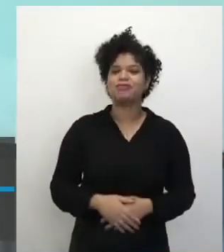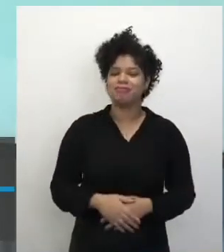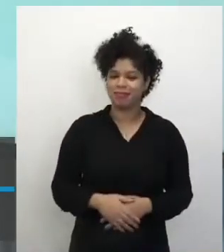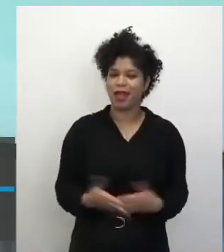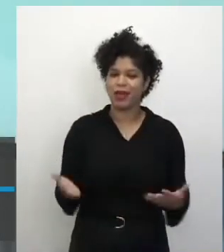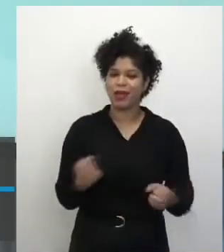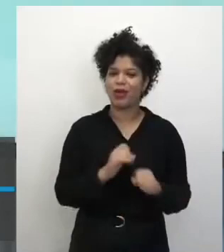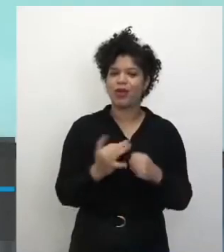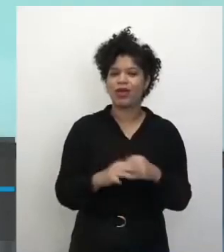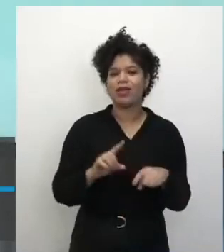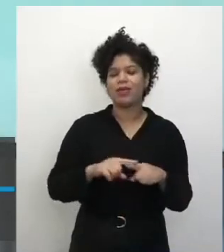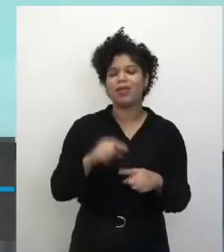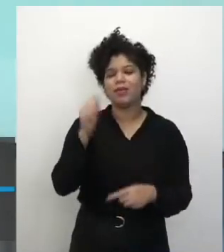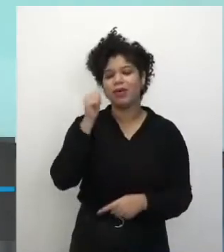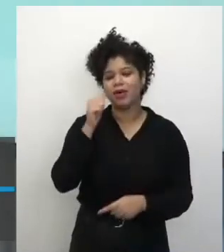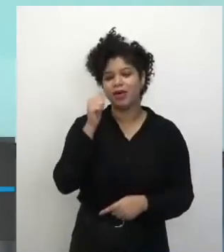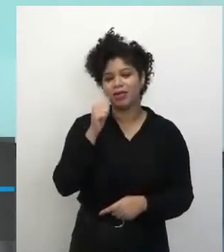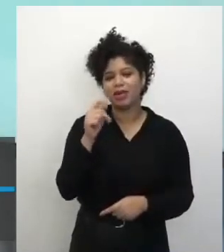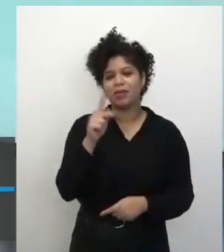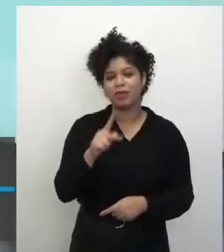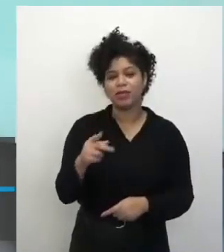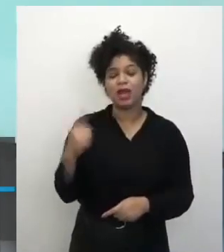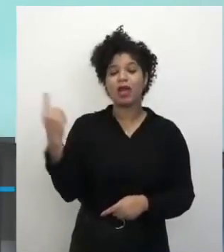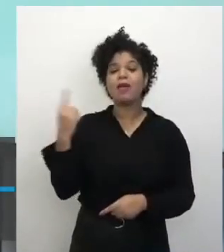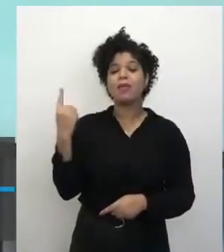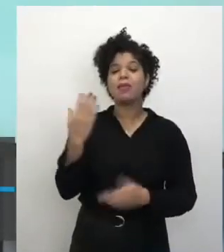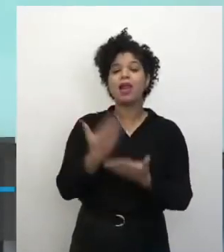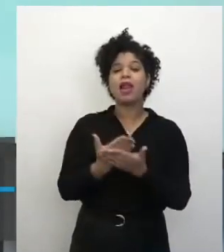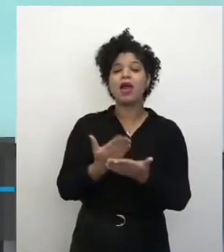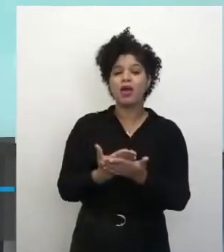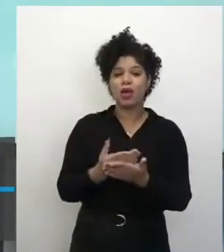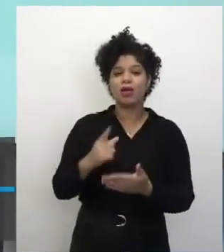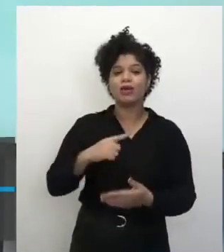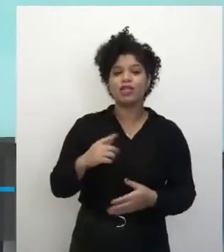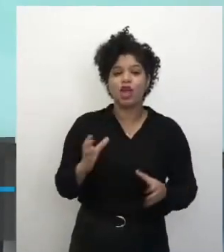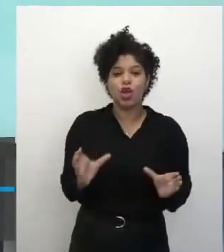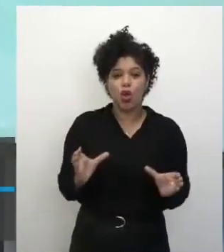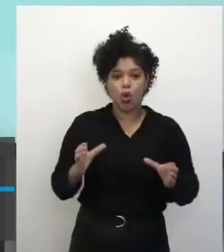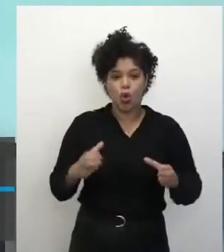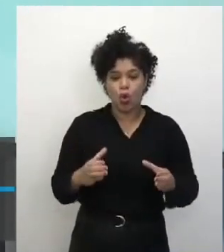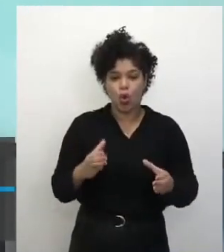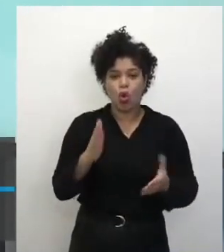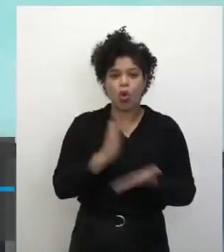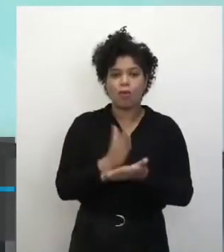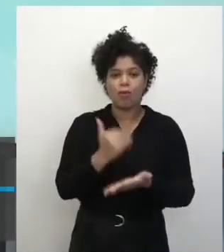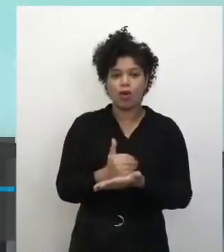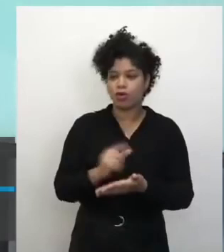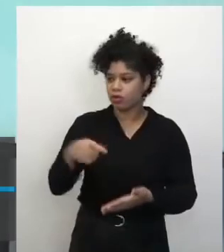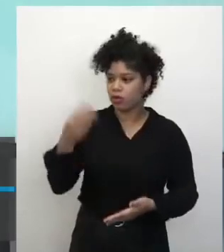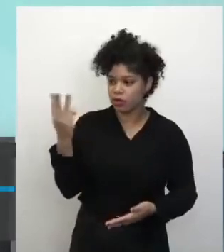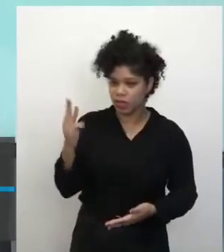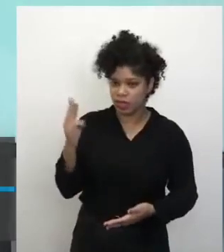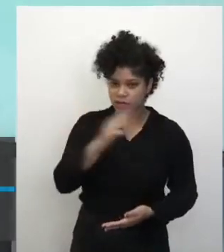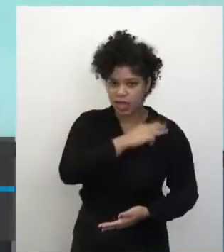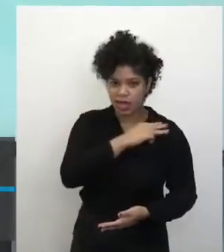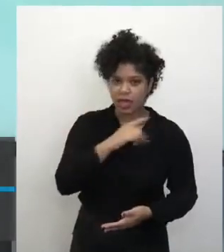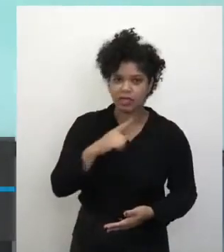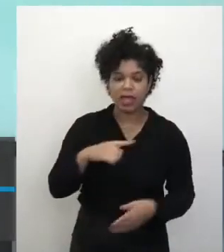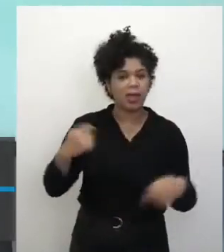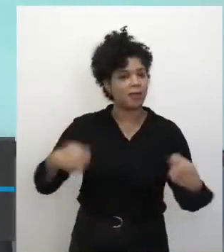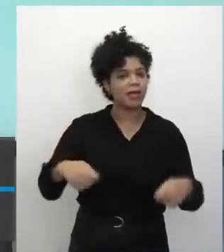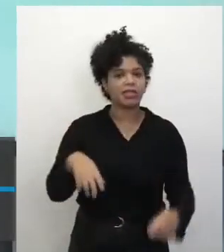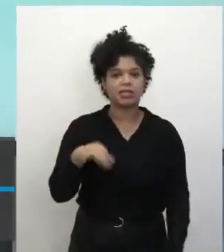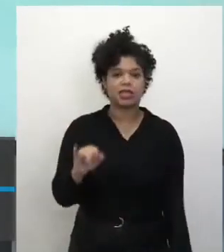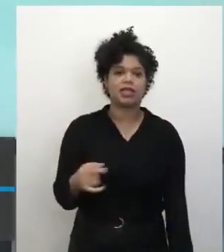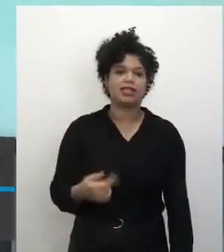mesmo. E a professora Inês, claro, me surpreendeu de novo. Na primeira aula, primeira série, ganhei um bolo. Agora ganhei um presente. Vai ter alguma coisa na da terceira série? Vai ter que ter. Se